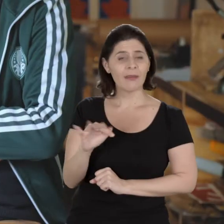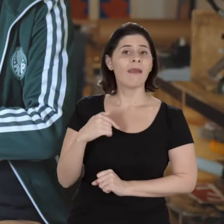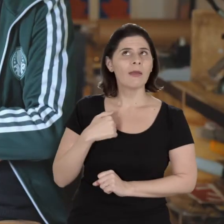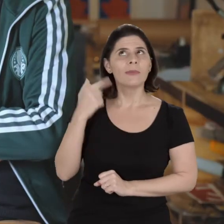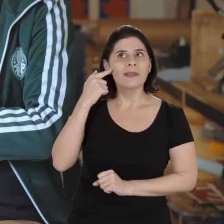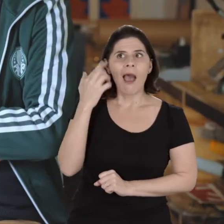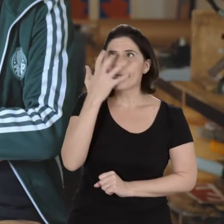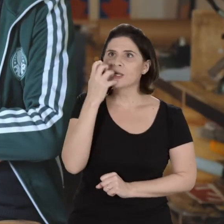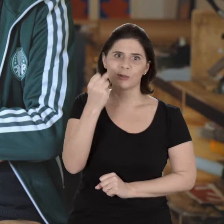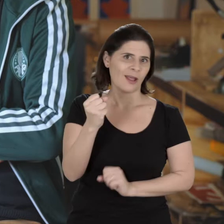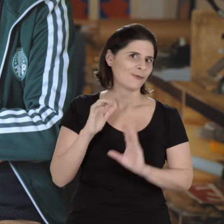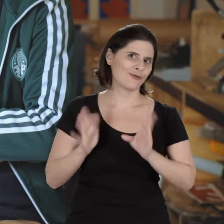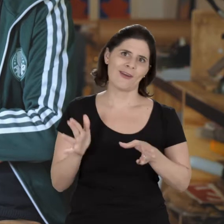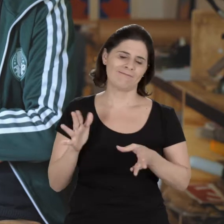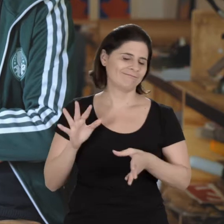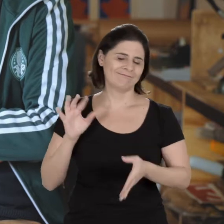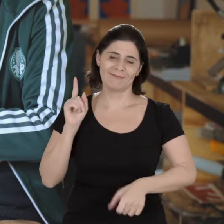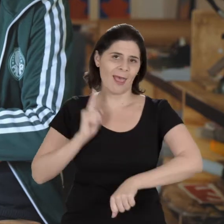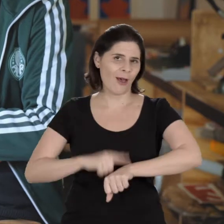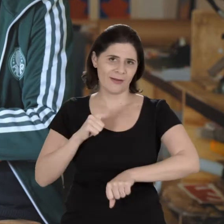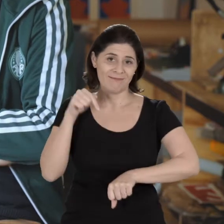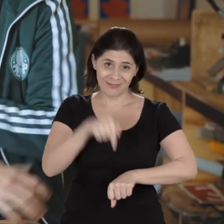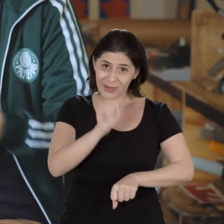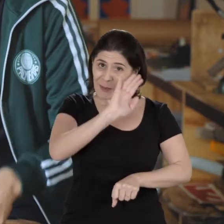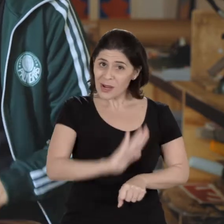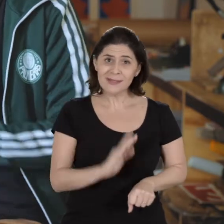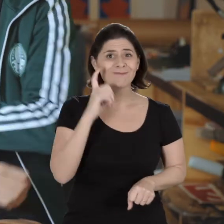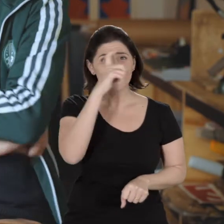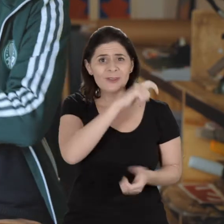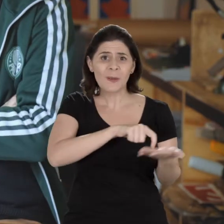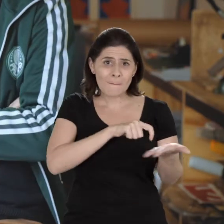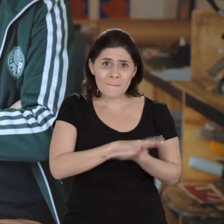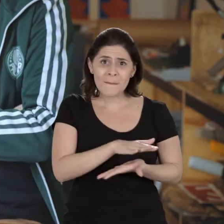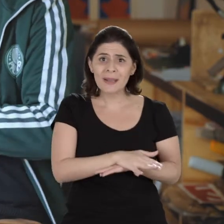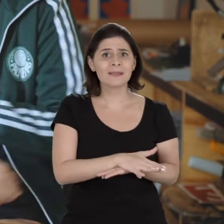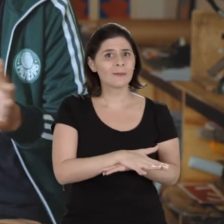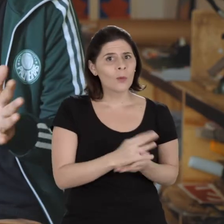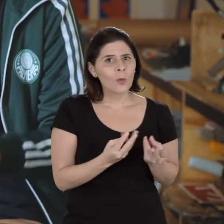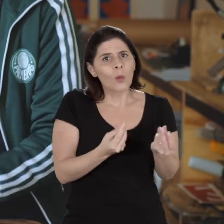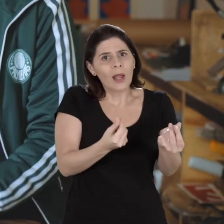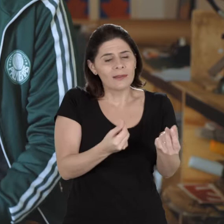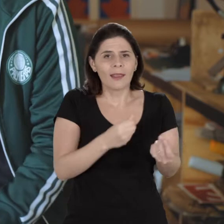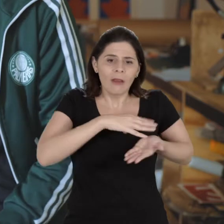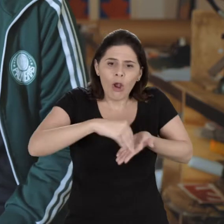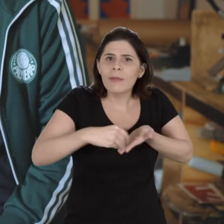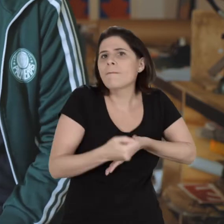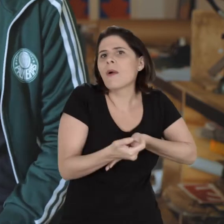tive noção que aqui no Brasil tinha uma dificuldade muito grande para imprimir trabalhos assim com qualidade e tiragem